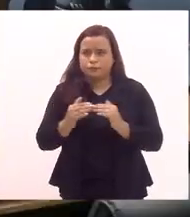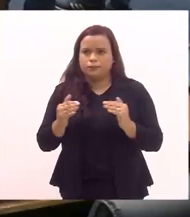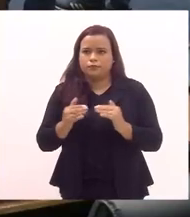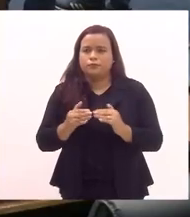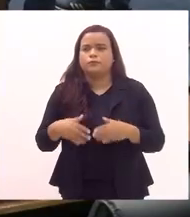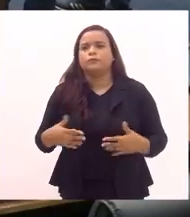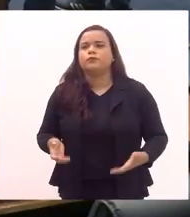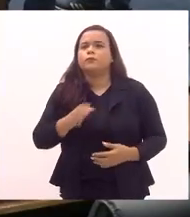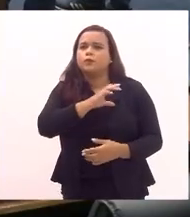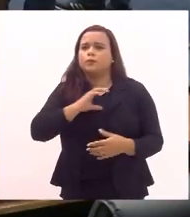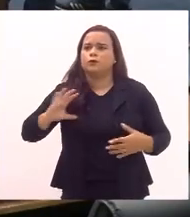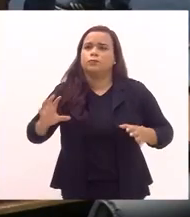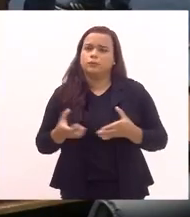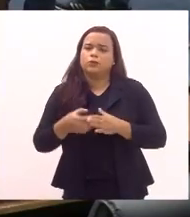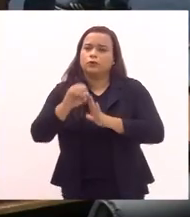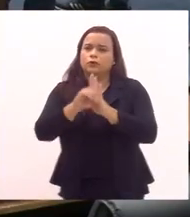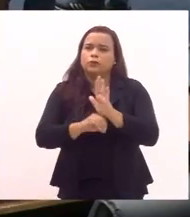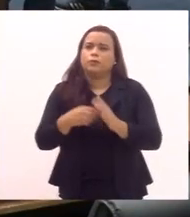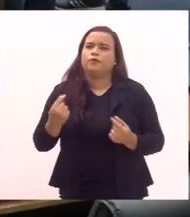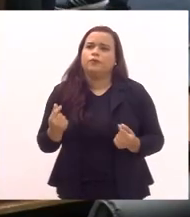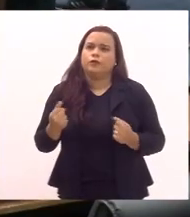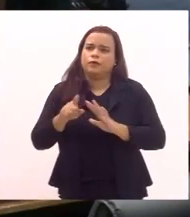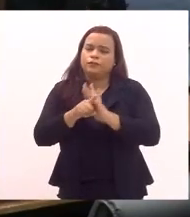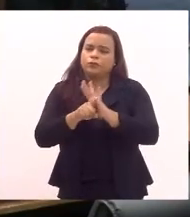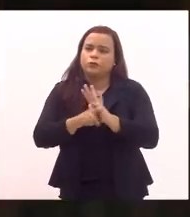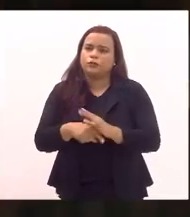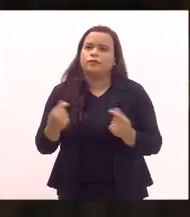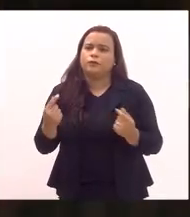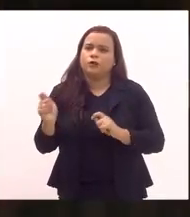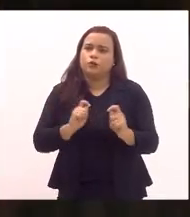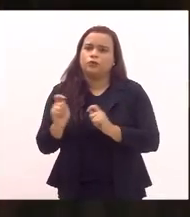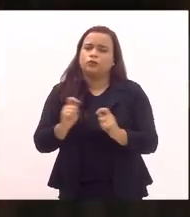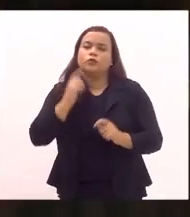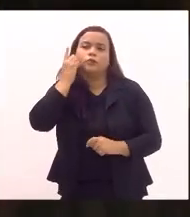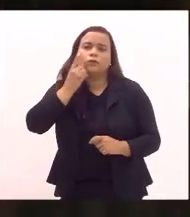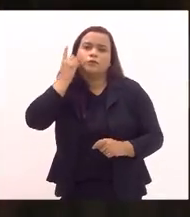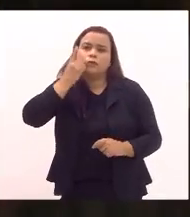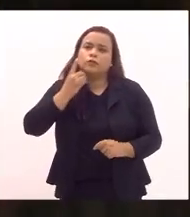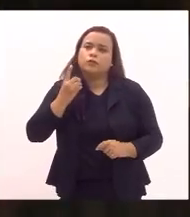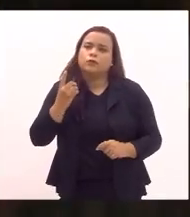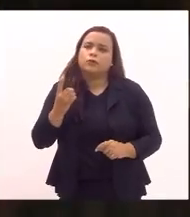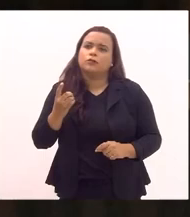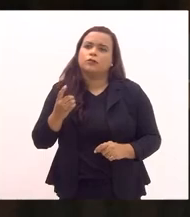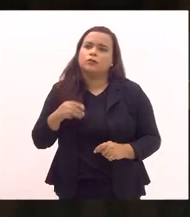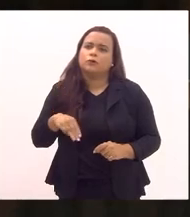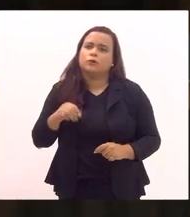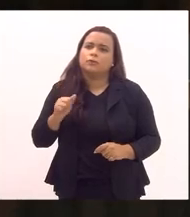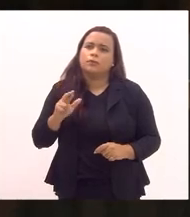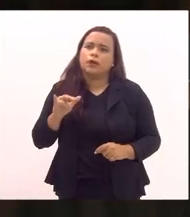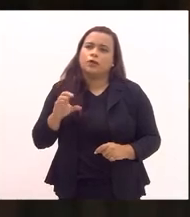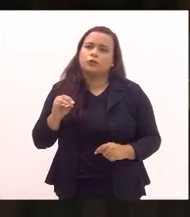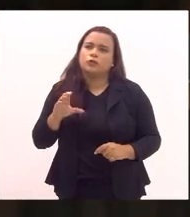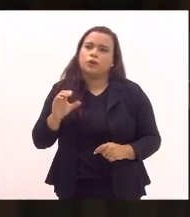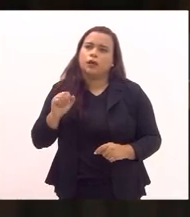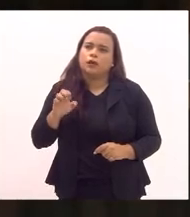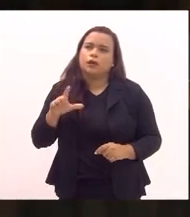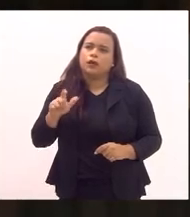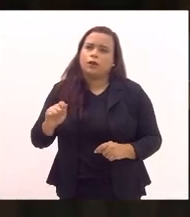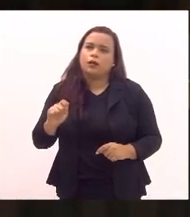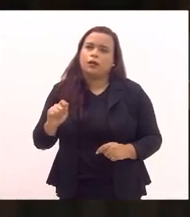é uma comissão de orçamento Finanças fiscalização financeira e controle deputado mas canela